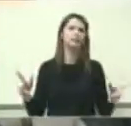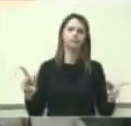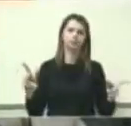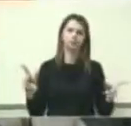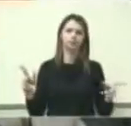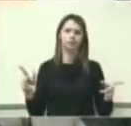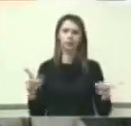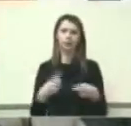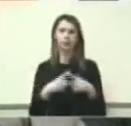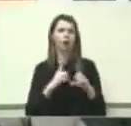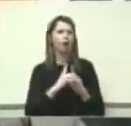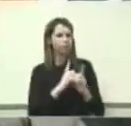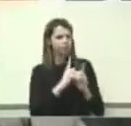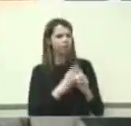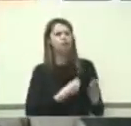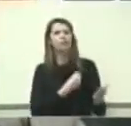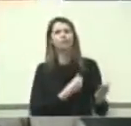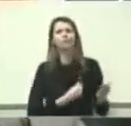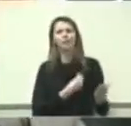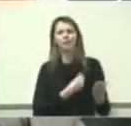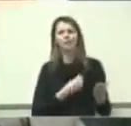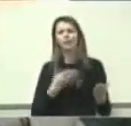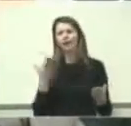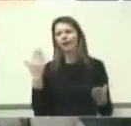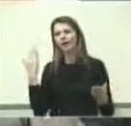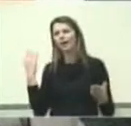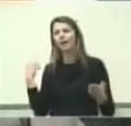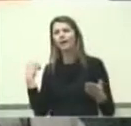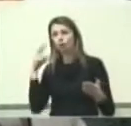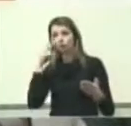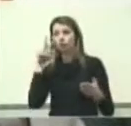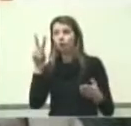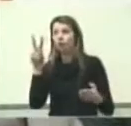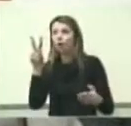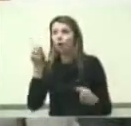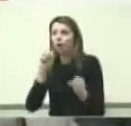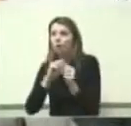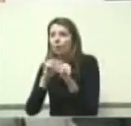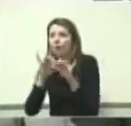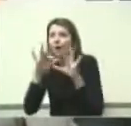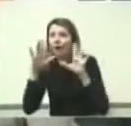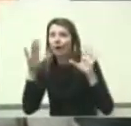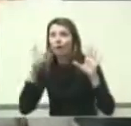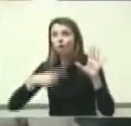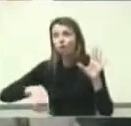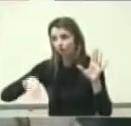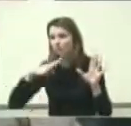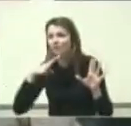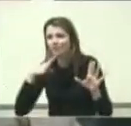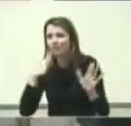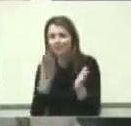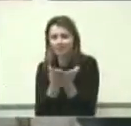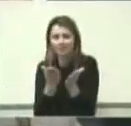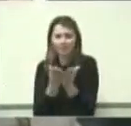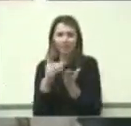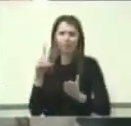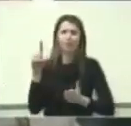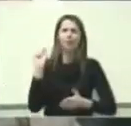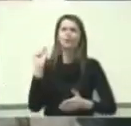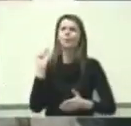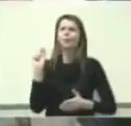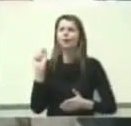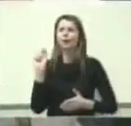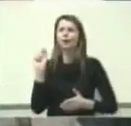viveram momentos anteriores um dos maiores milagres Que nós conhecemos da Bíblia Sagrada que foi